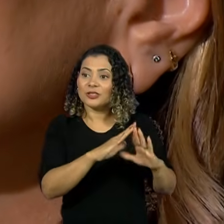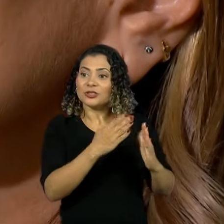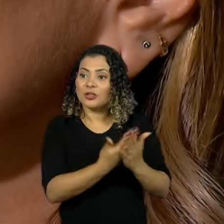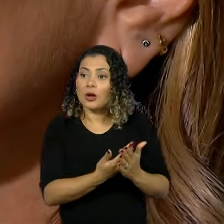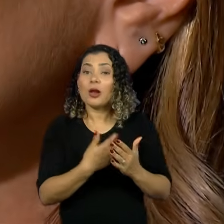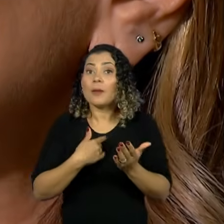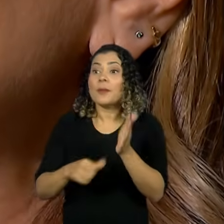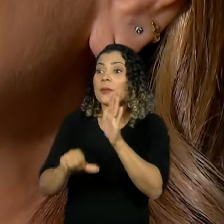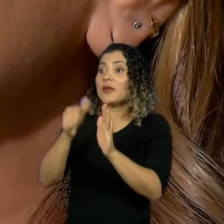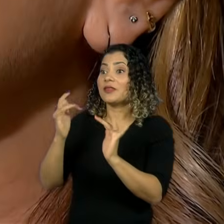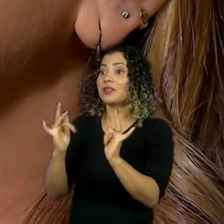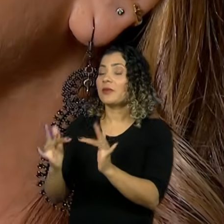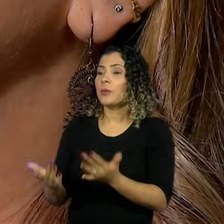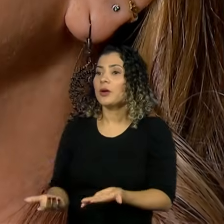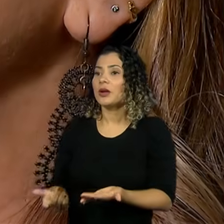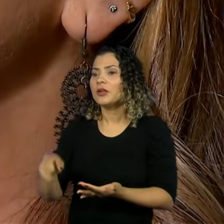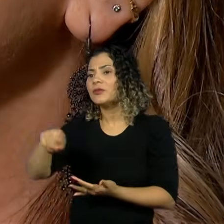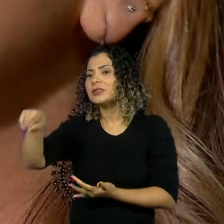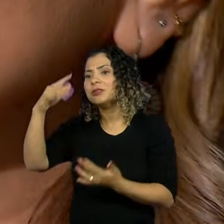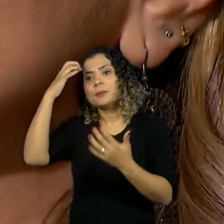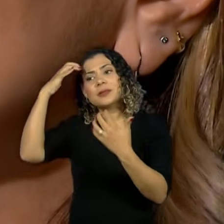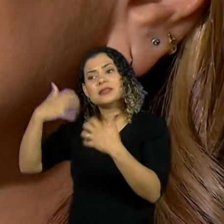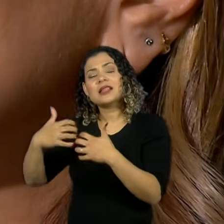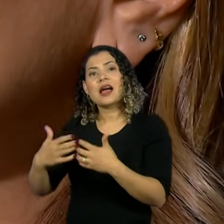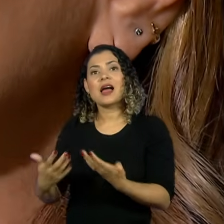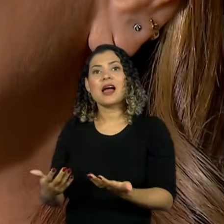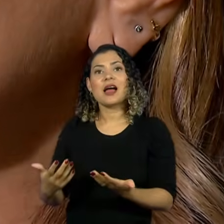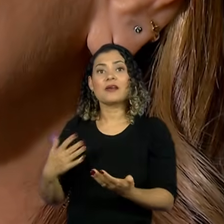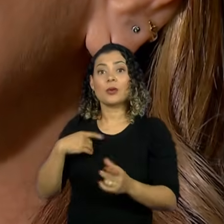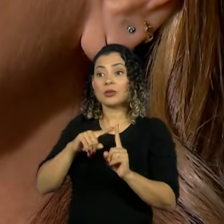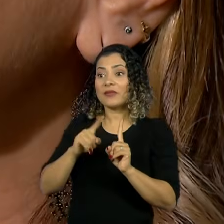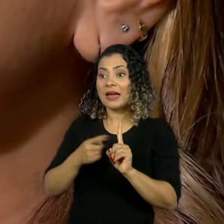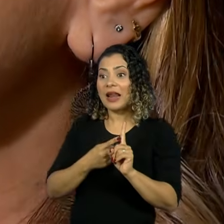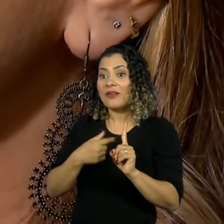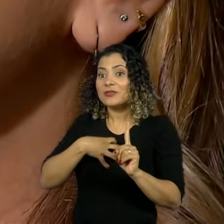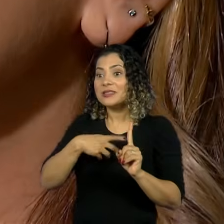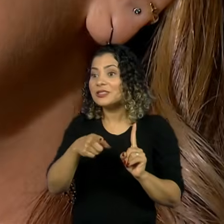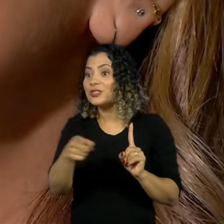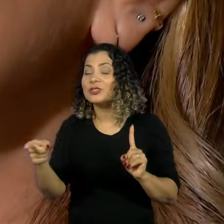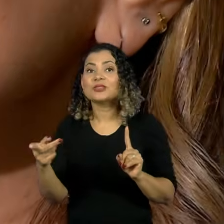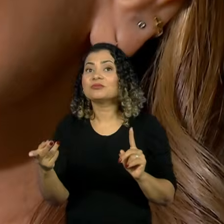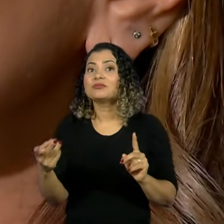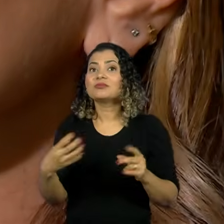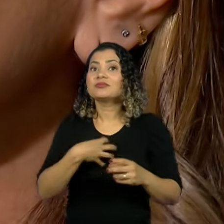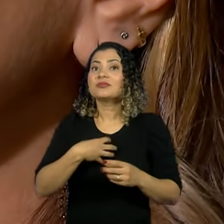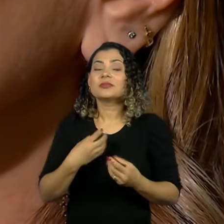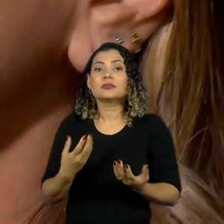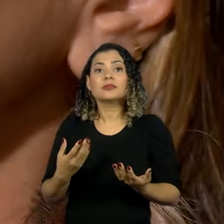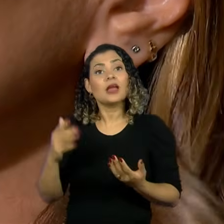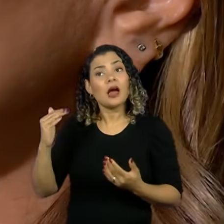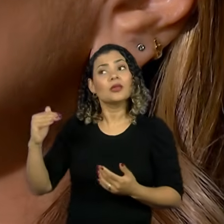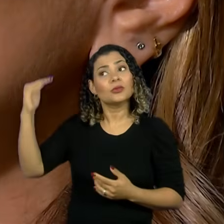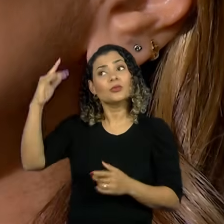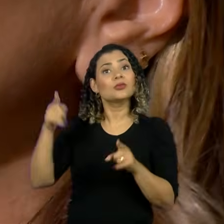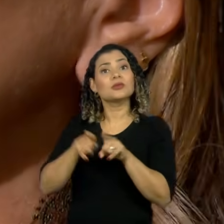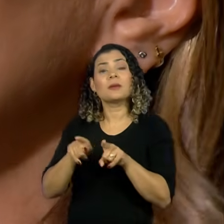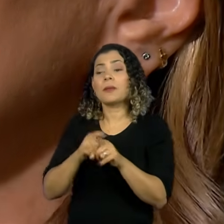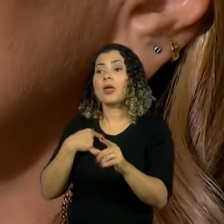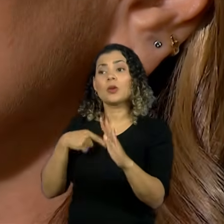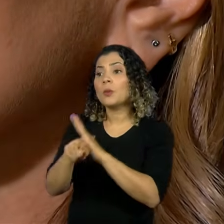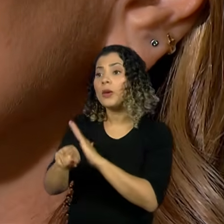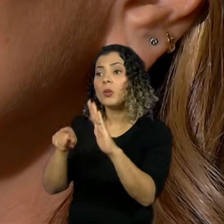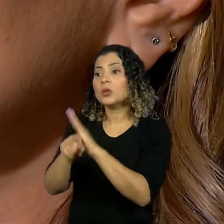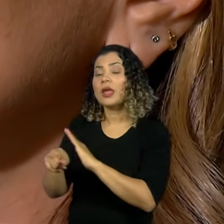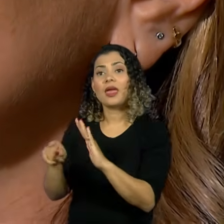estava namorando, Sim. o que eles sentiram quando eu falei que estava grávida, até coisas da idade mais adulta, que eu não perguntei como foi